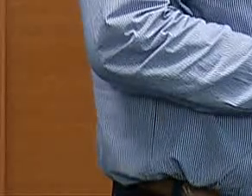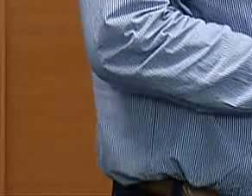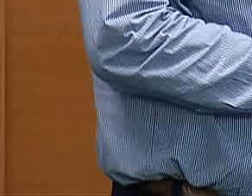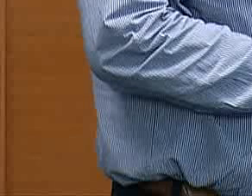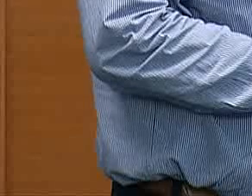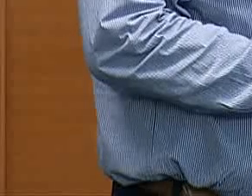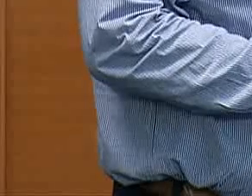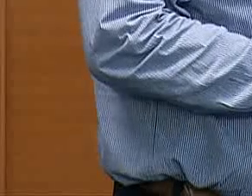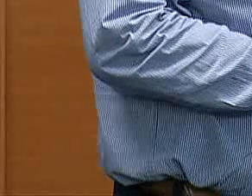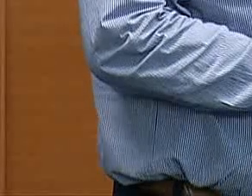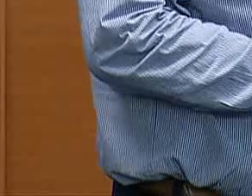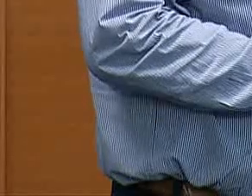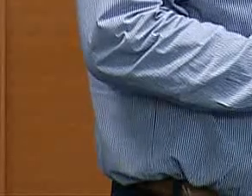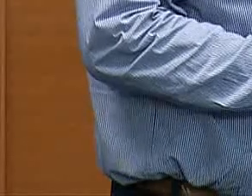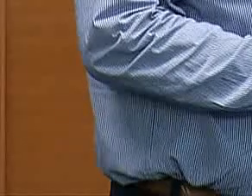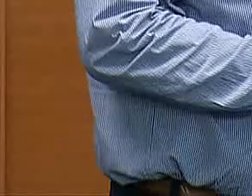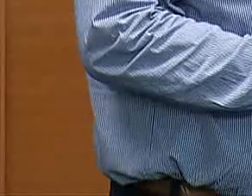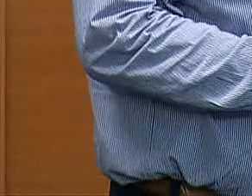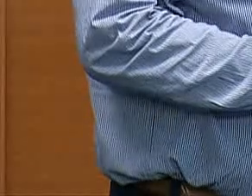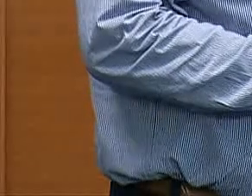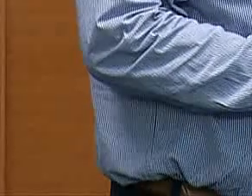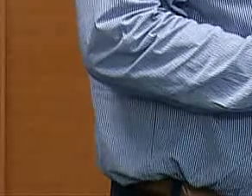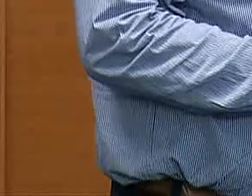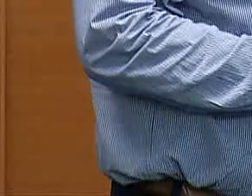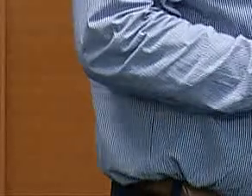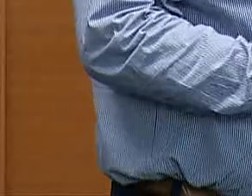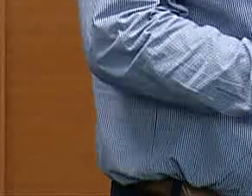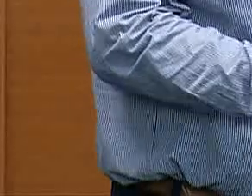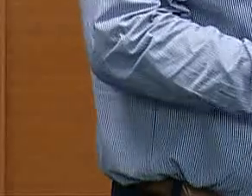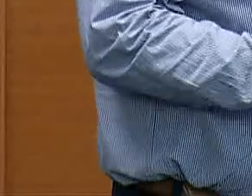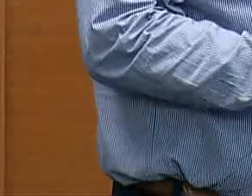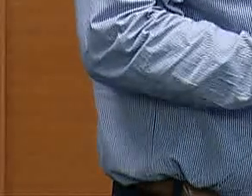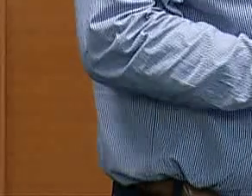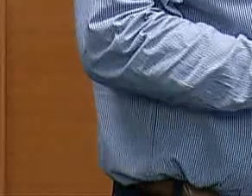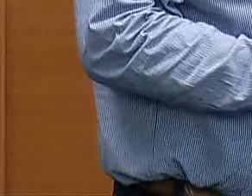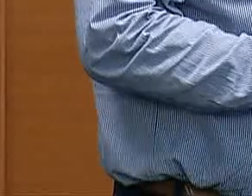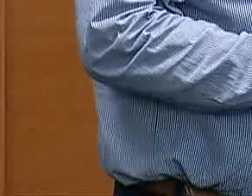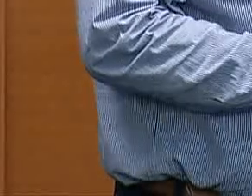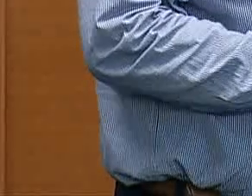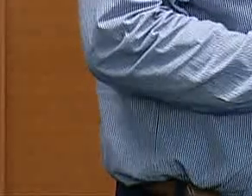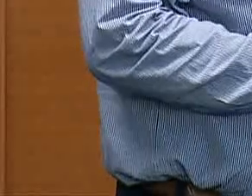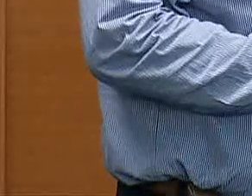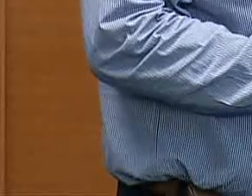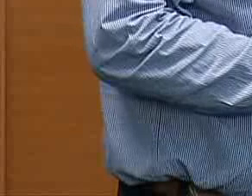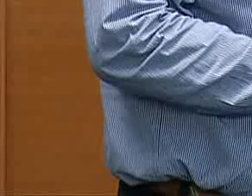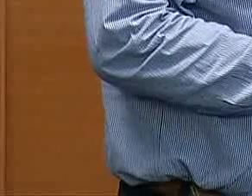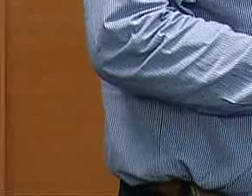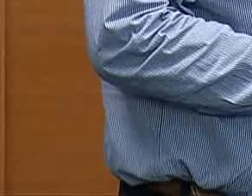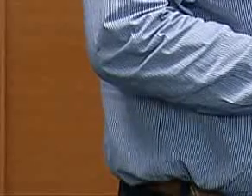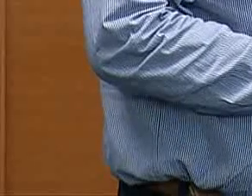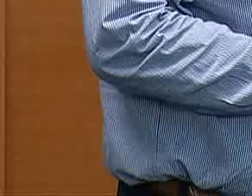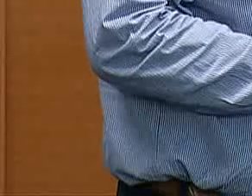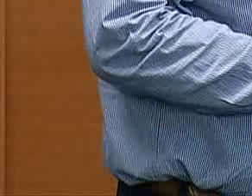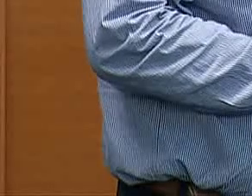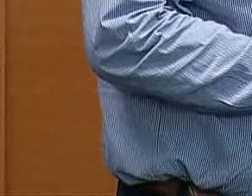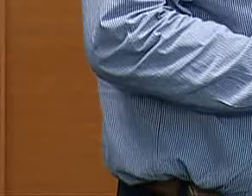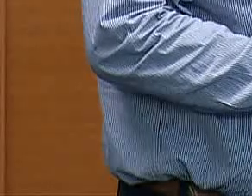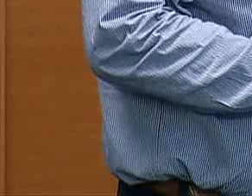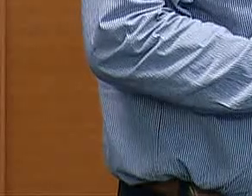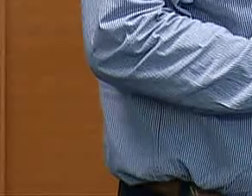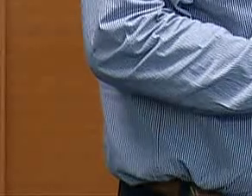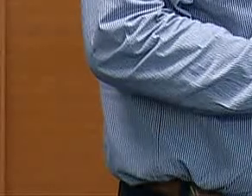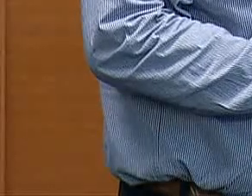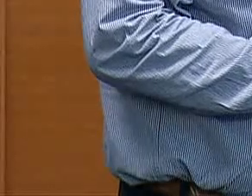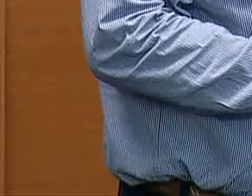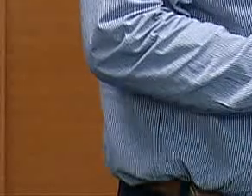congratulações pela passagem de sua data natalícia, comemorada no dia 15 de outubro. Assina como autor João Donizete Silvestre e o nosso